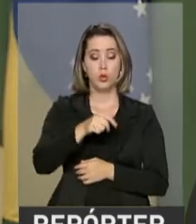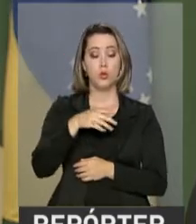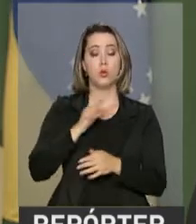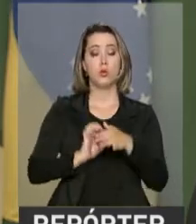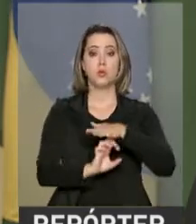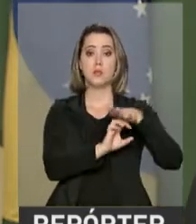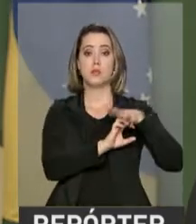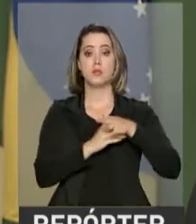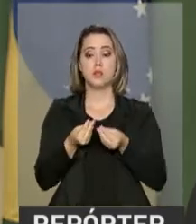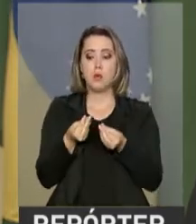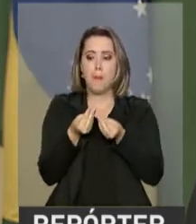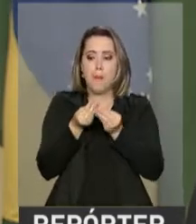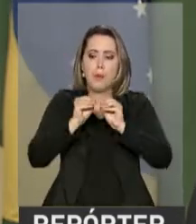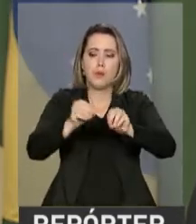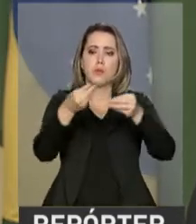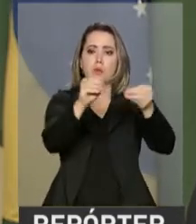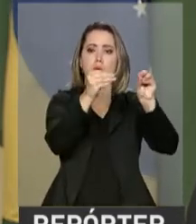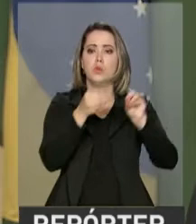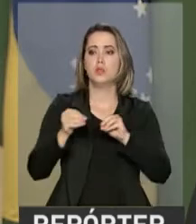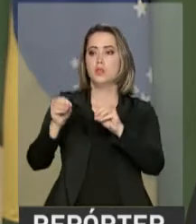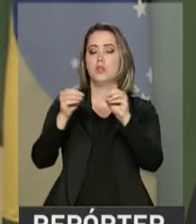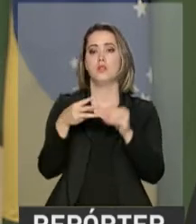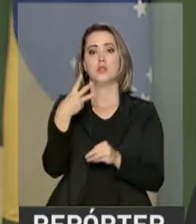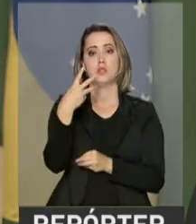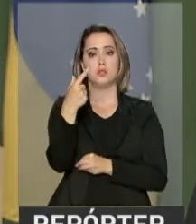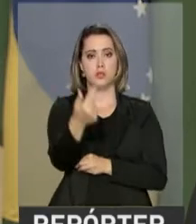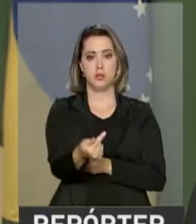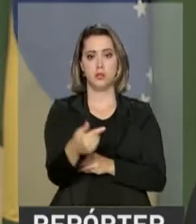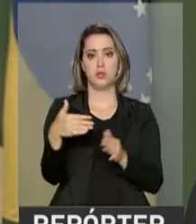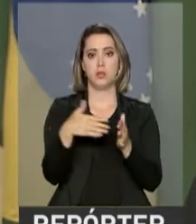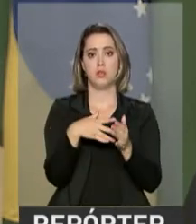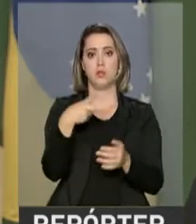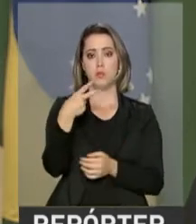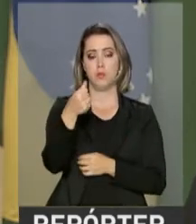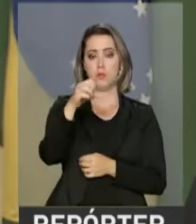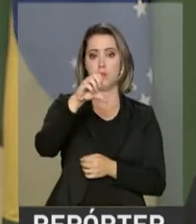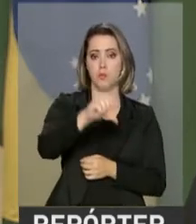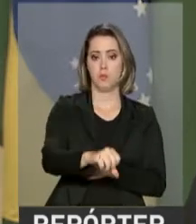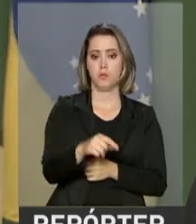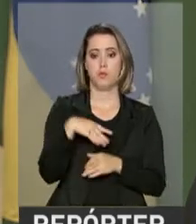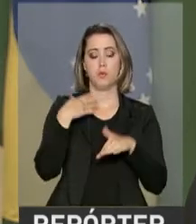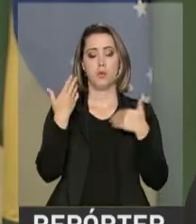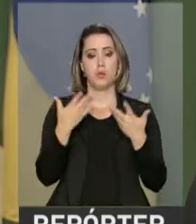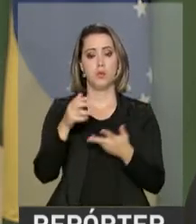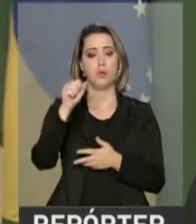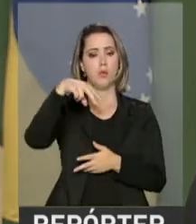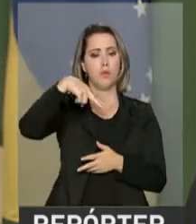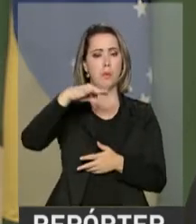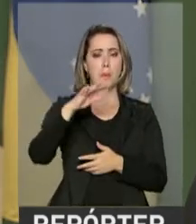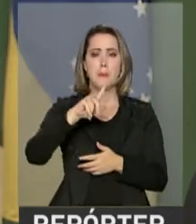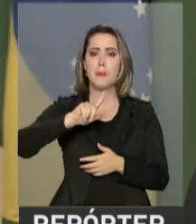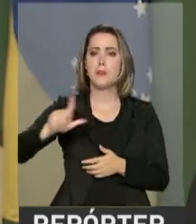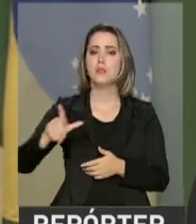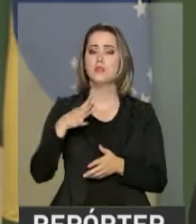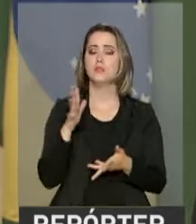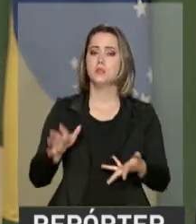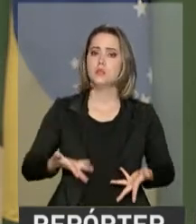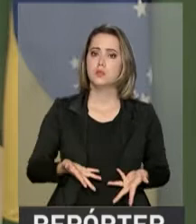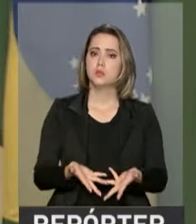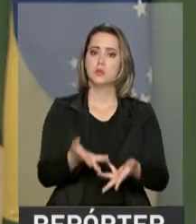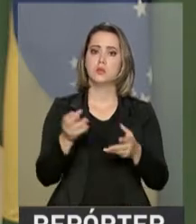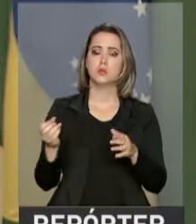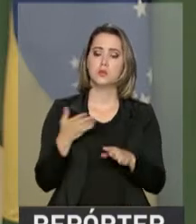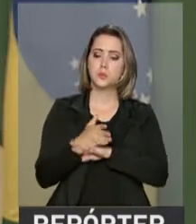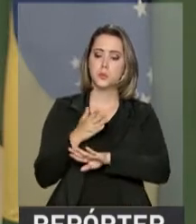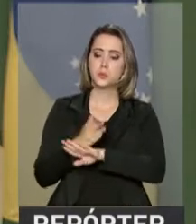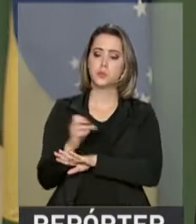a todos os municípios brasileiros até o final de 2019 então a anatel a medida que propicia a entrada de